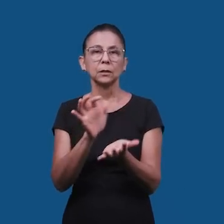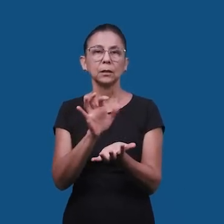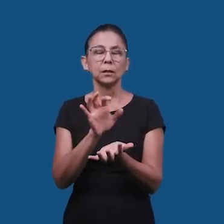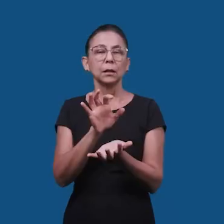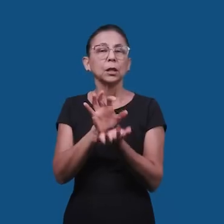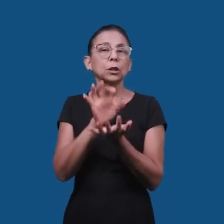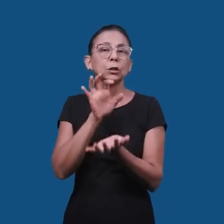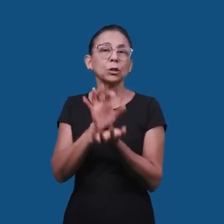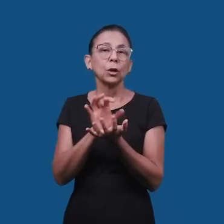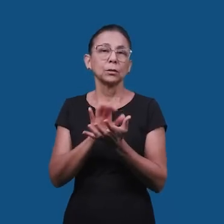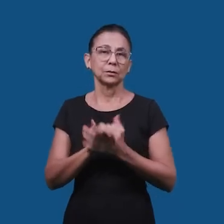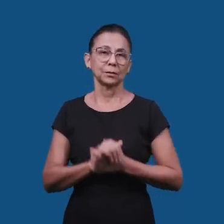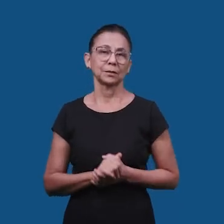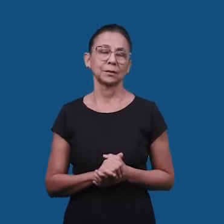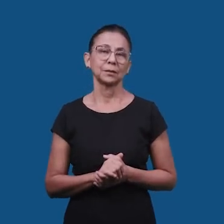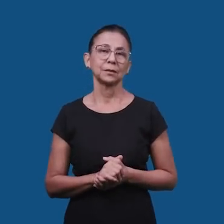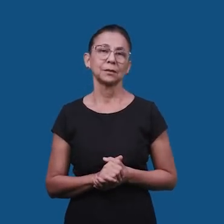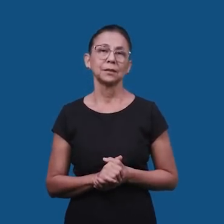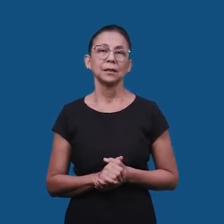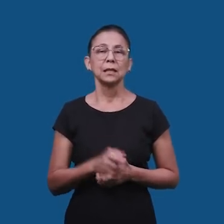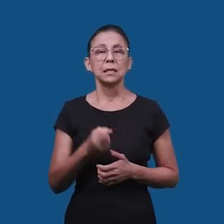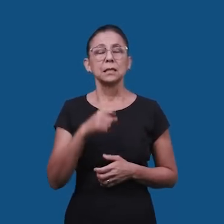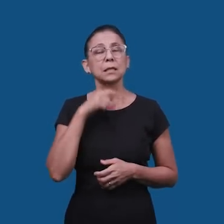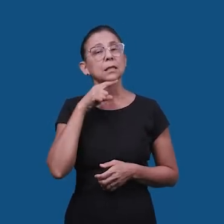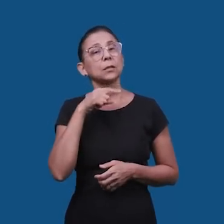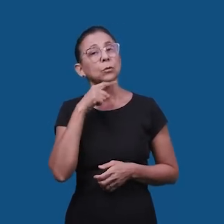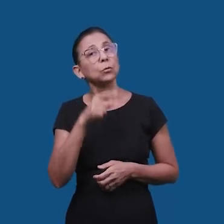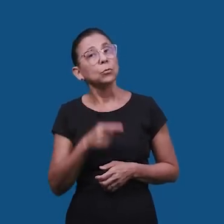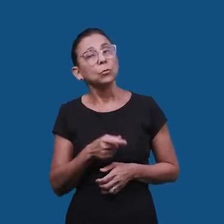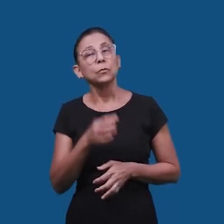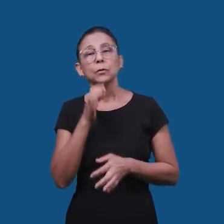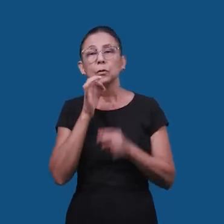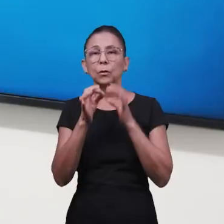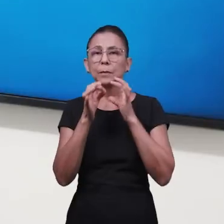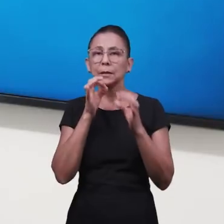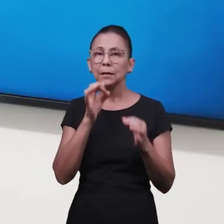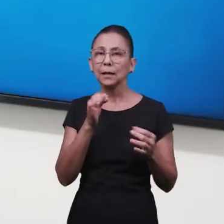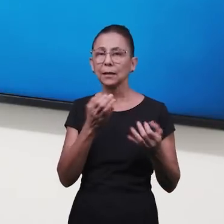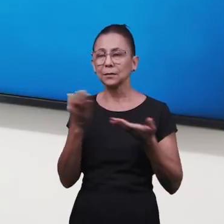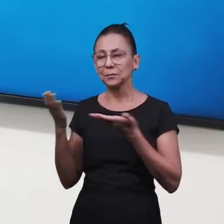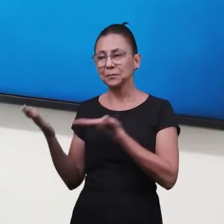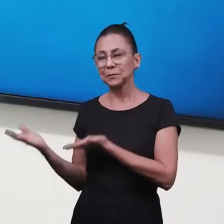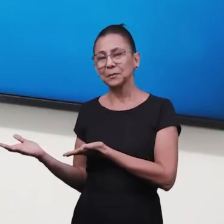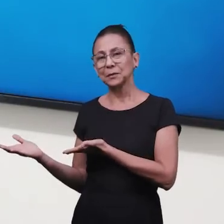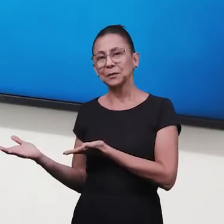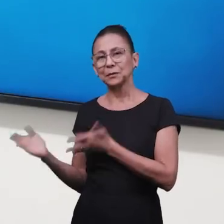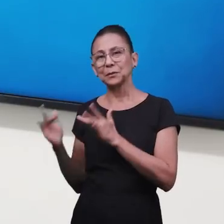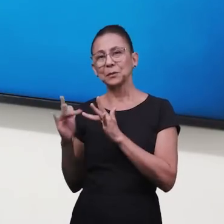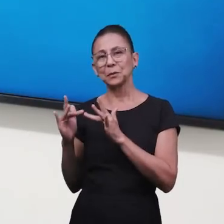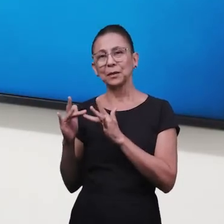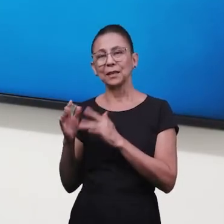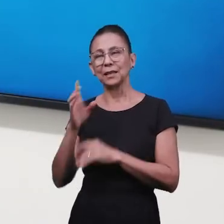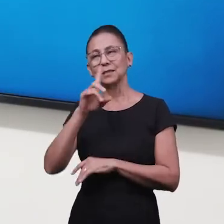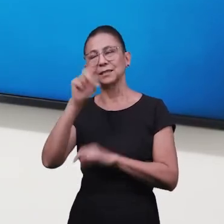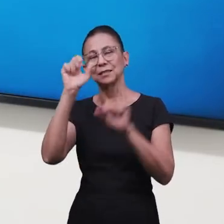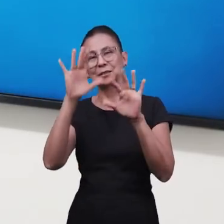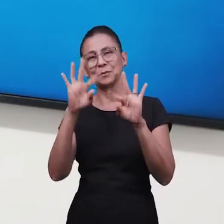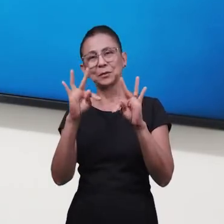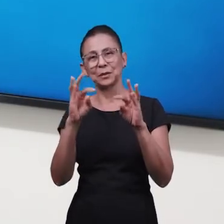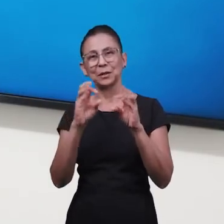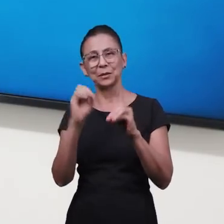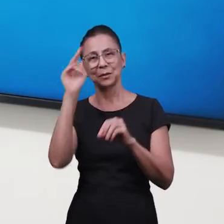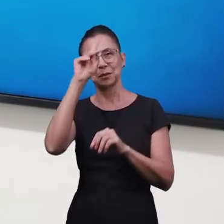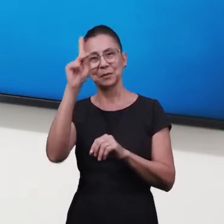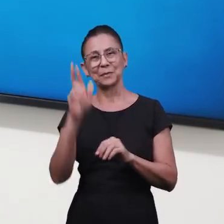sua disposição para tirar dúvidas, para fazer comentários, contatos. Eis aqui os nossos contatos e que Deus